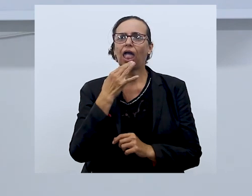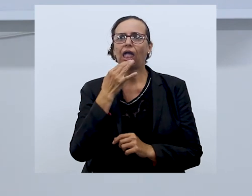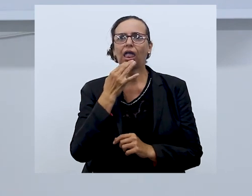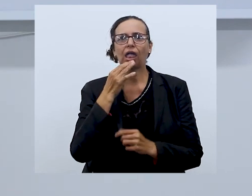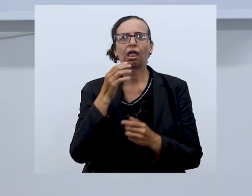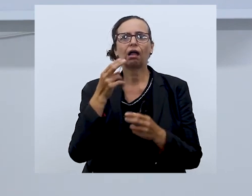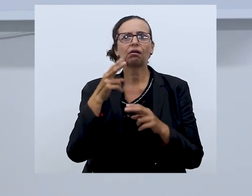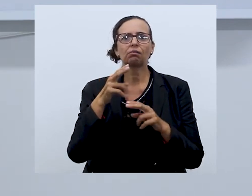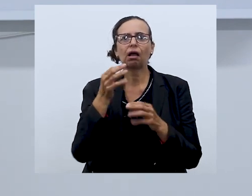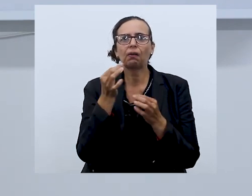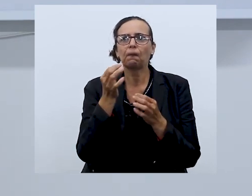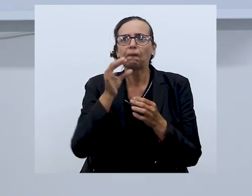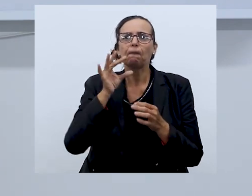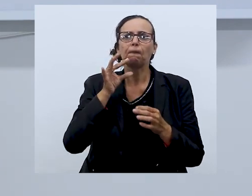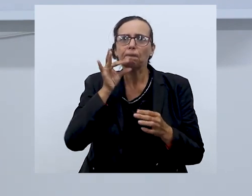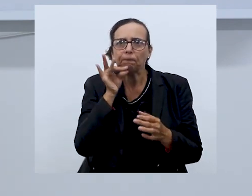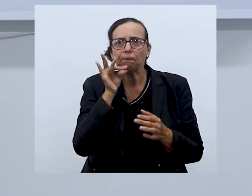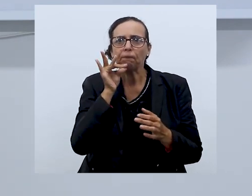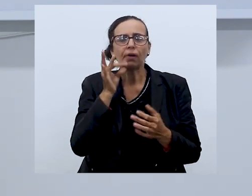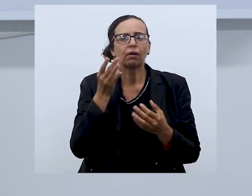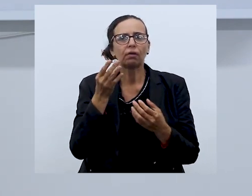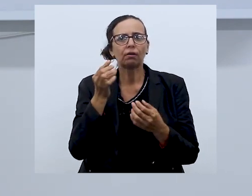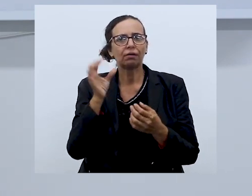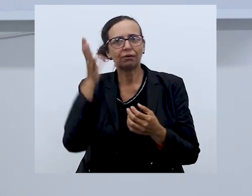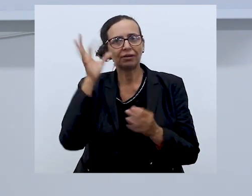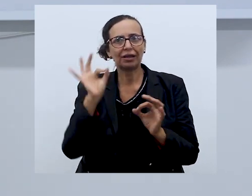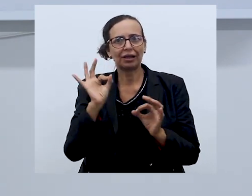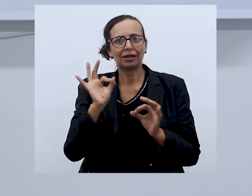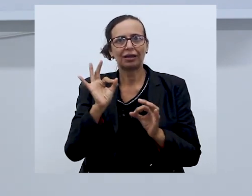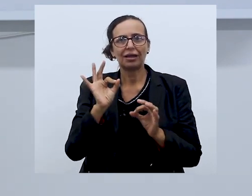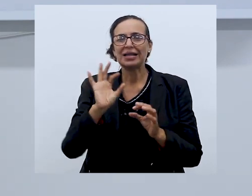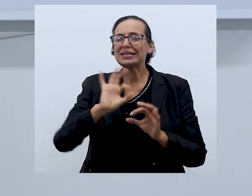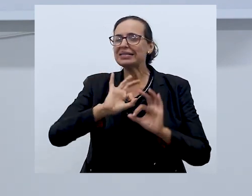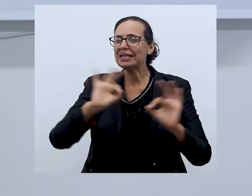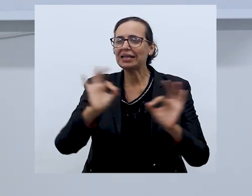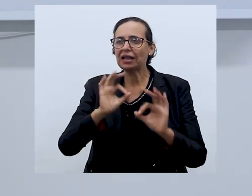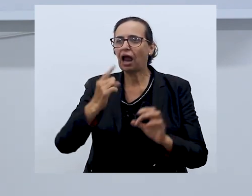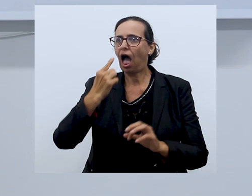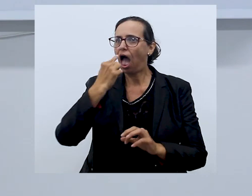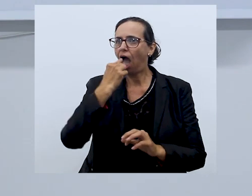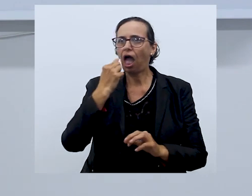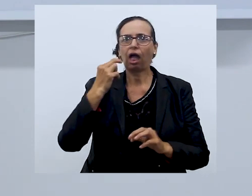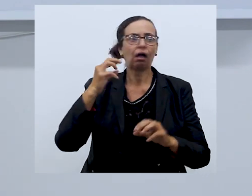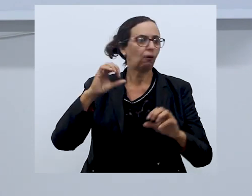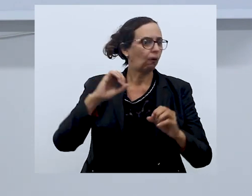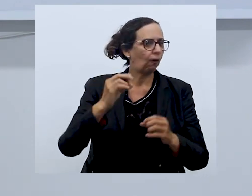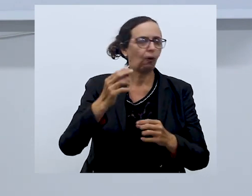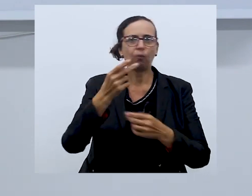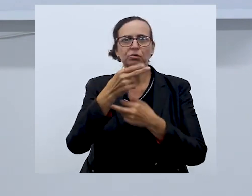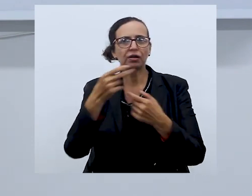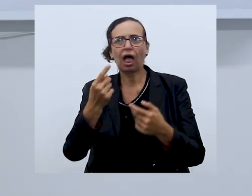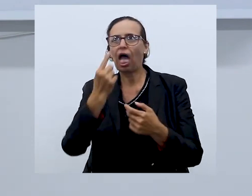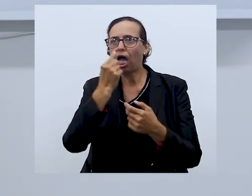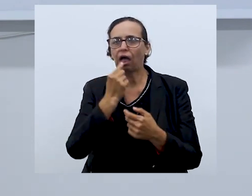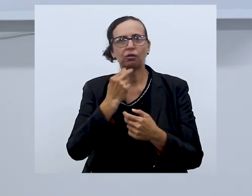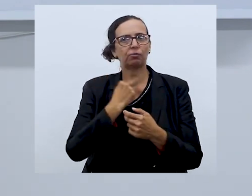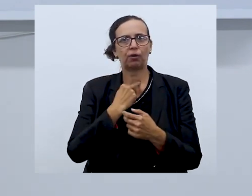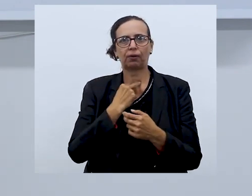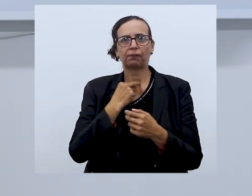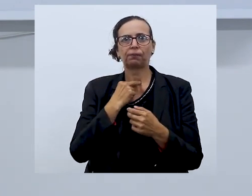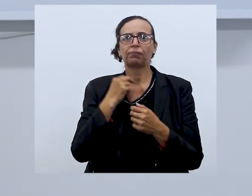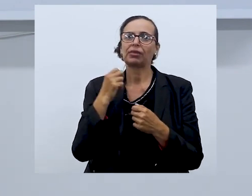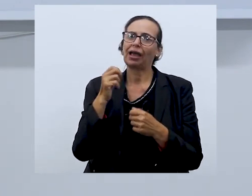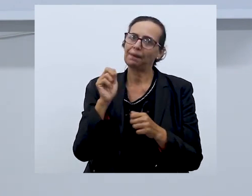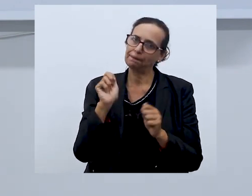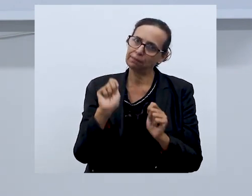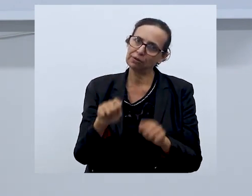presa, isso não pode acontecer. Então você não deve colocar nenhum objeto na boca, nem tentar colocar a mão, porque a pessoa pode se machucar mais ainda